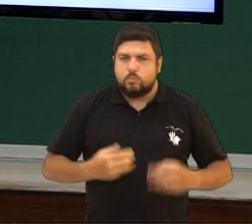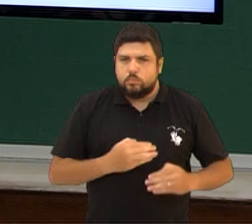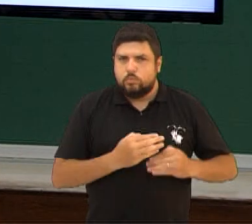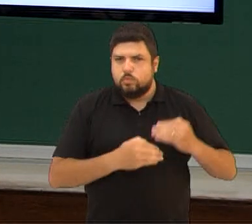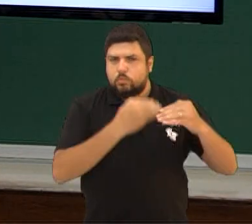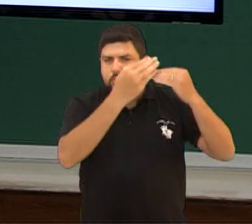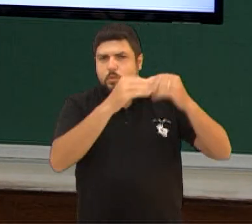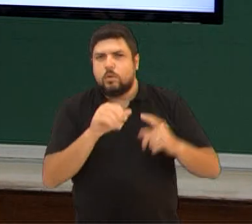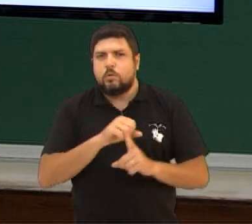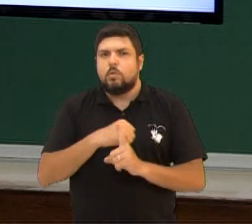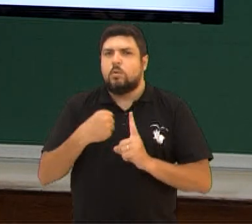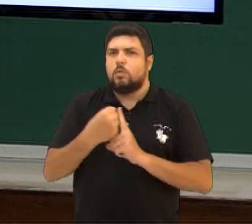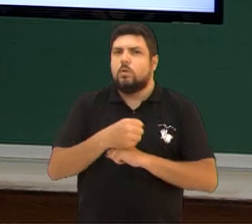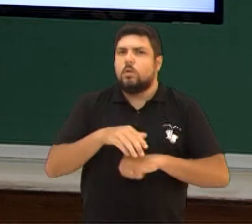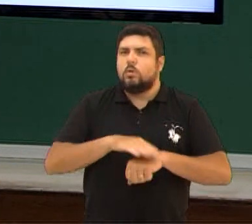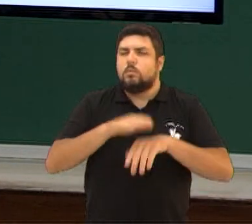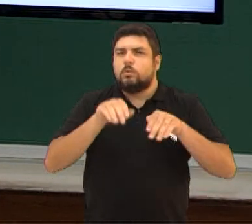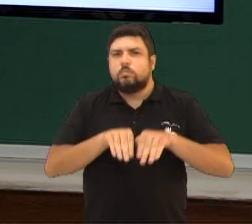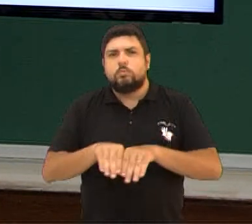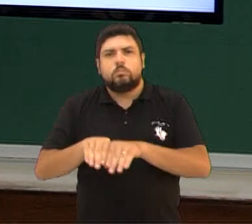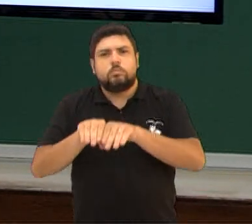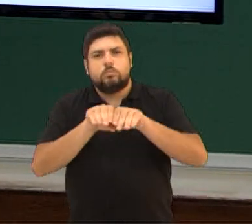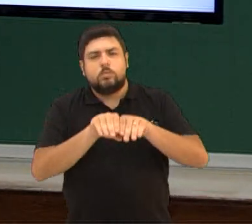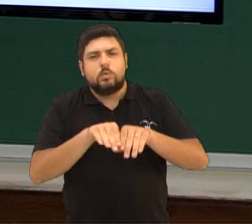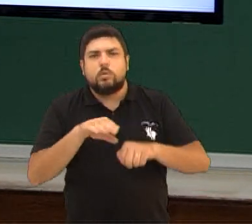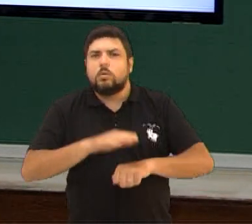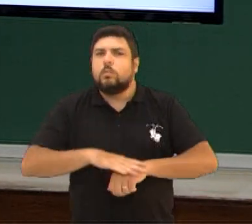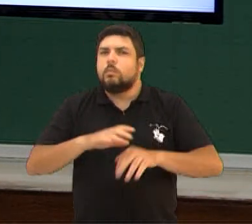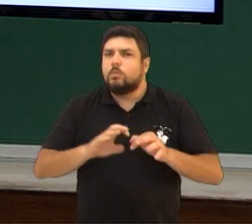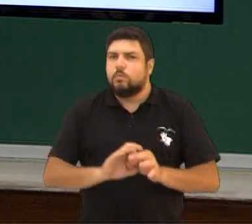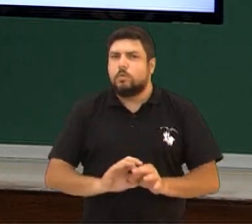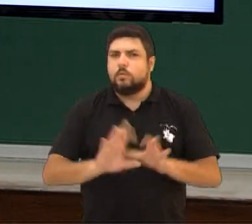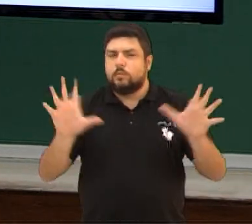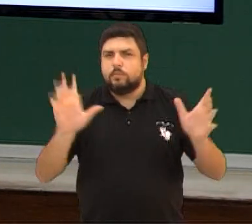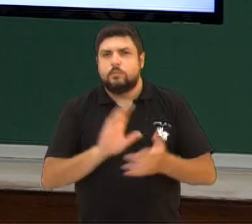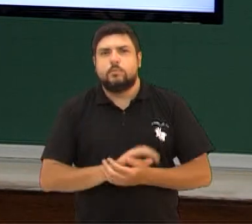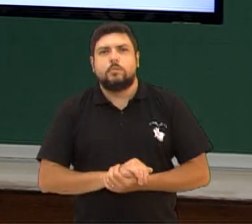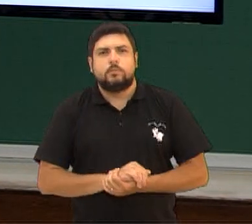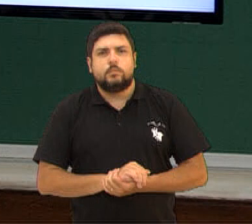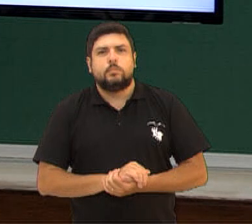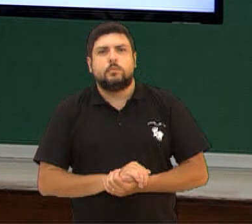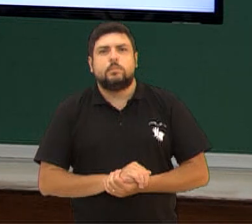mais justa, para uma sociedade mais livre. Lembre-se, liberdade.